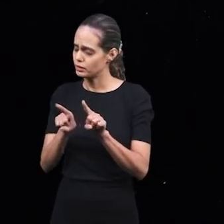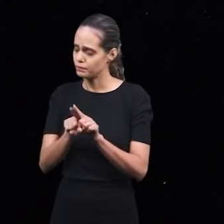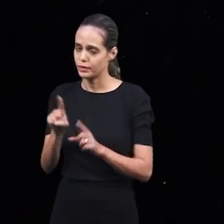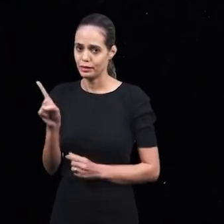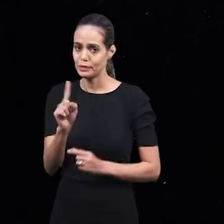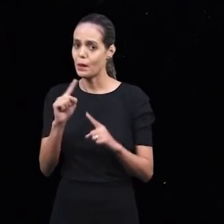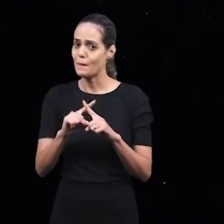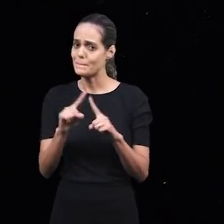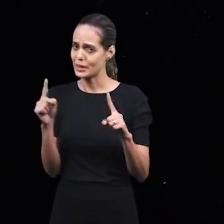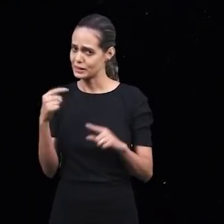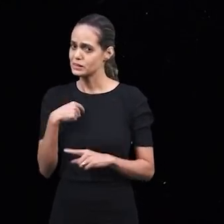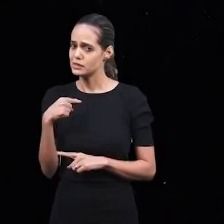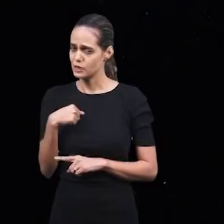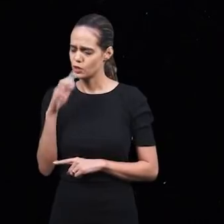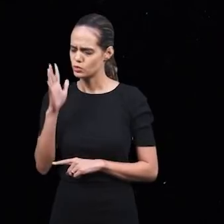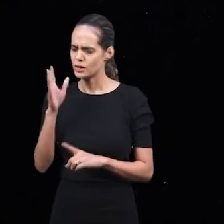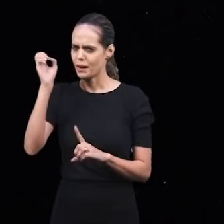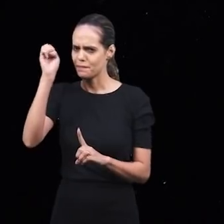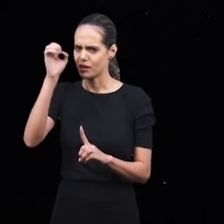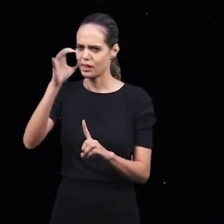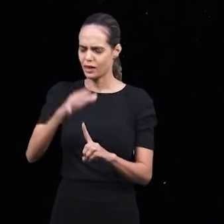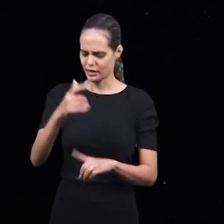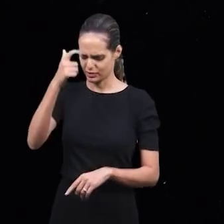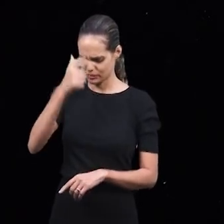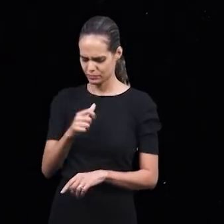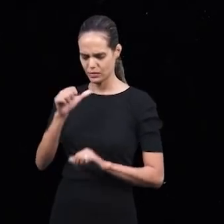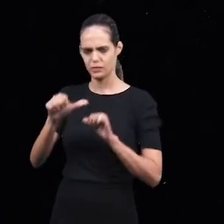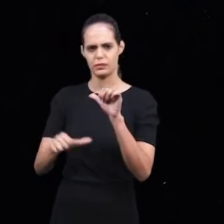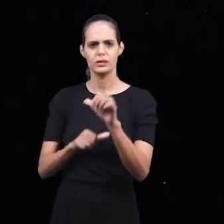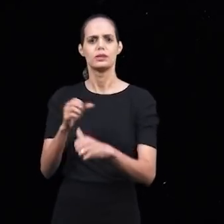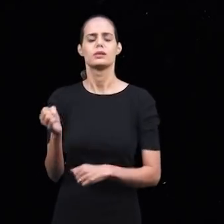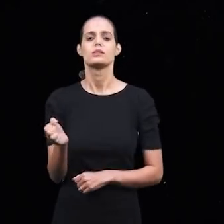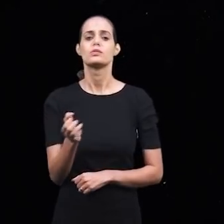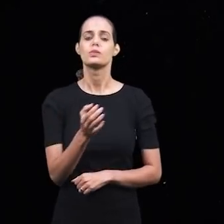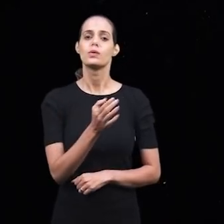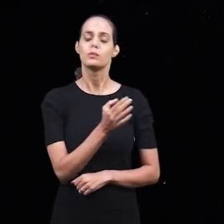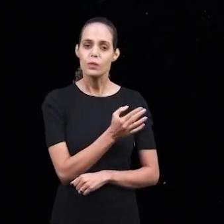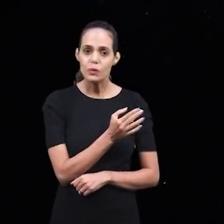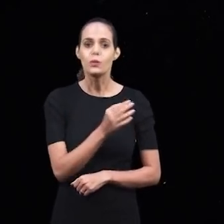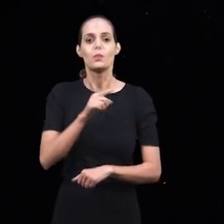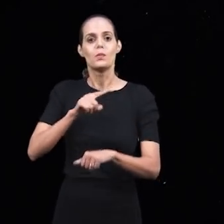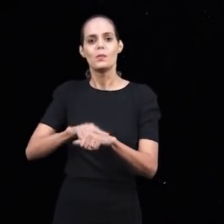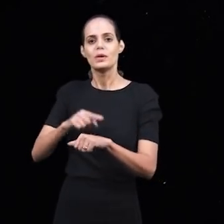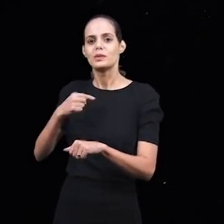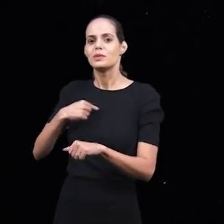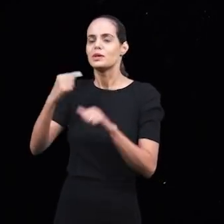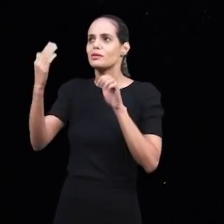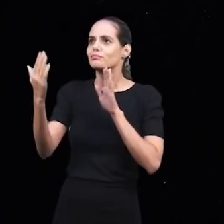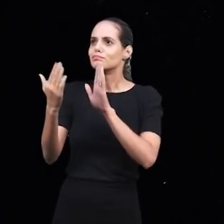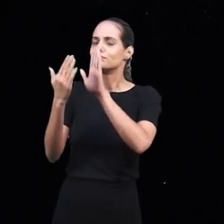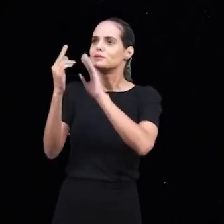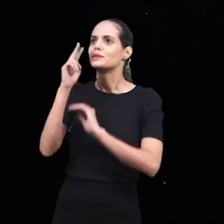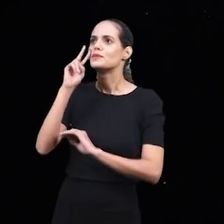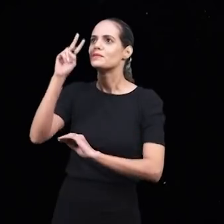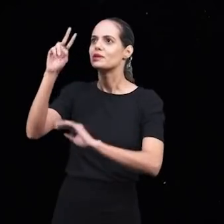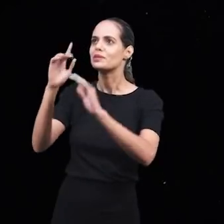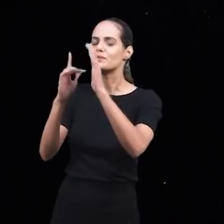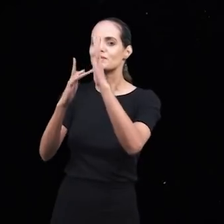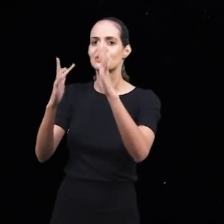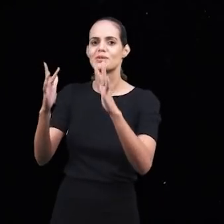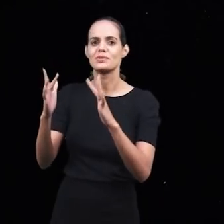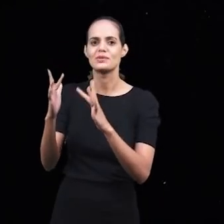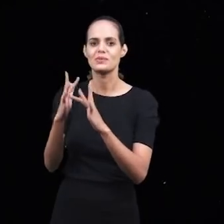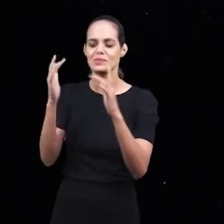sou pela graça o que sou, e ao vê-lo estou certo que vou